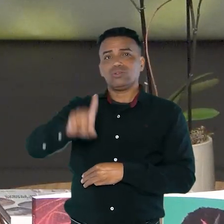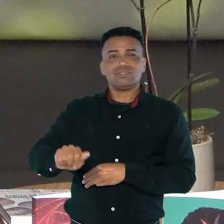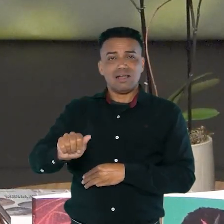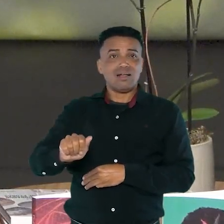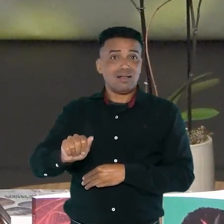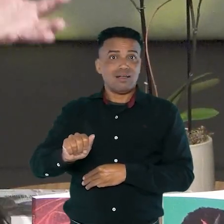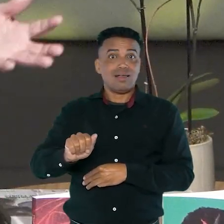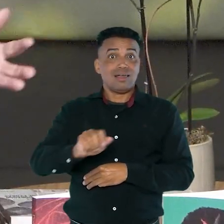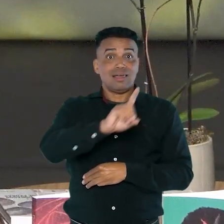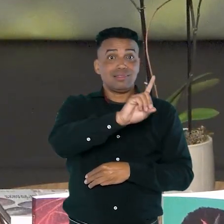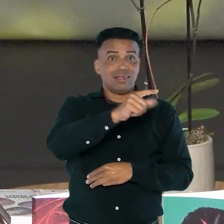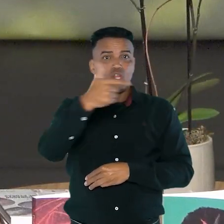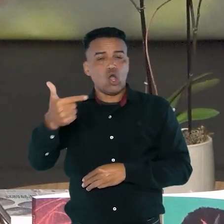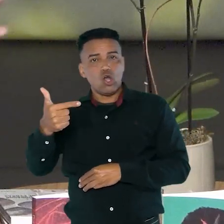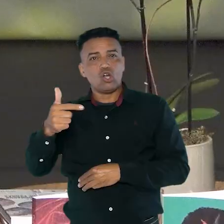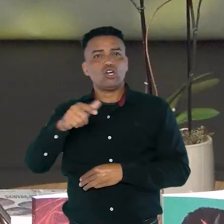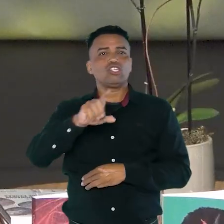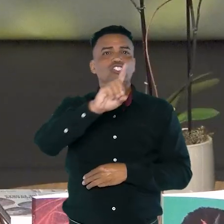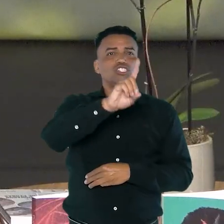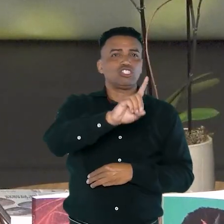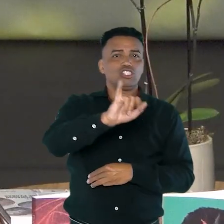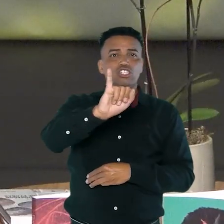o Djonga,